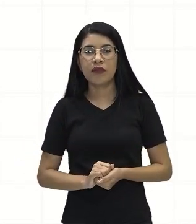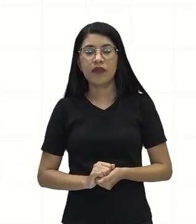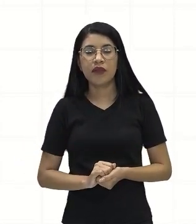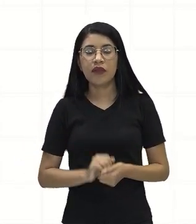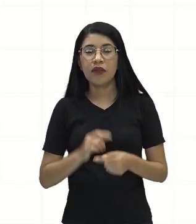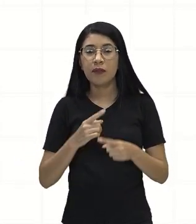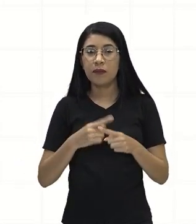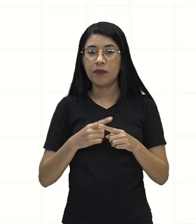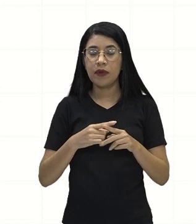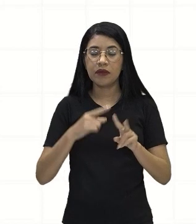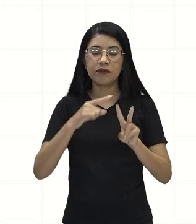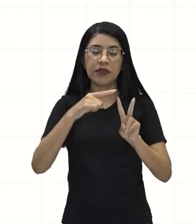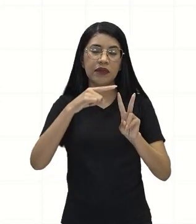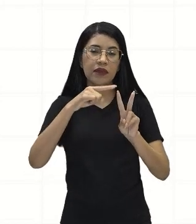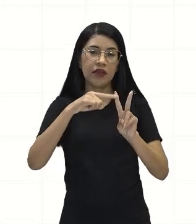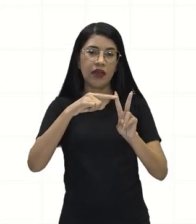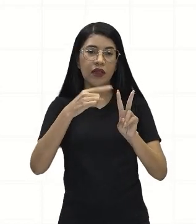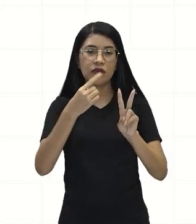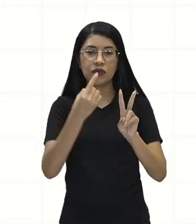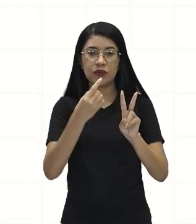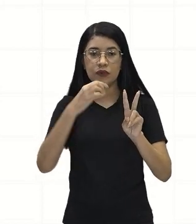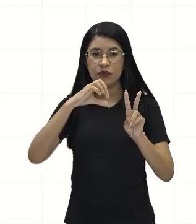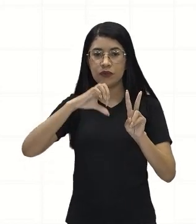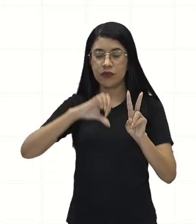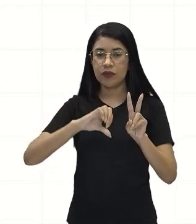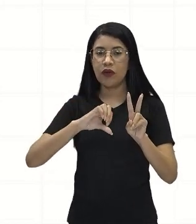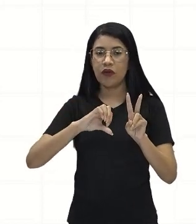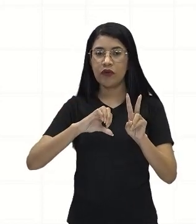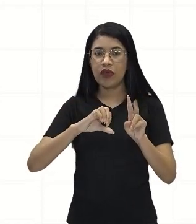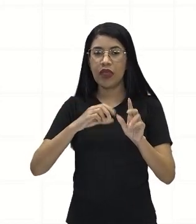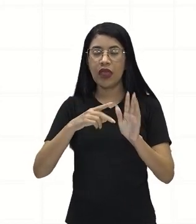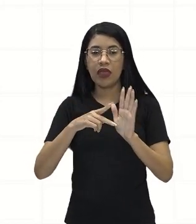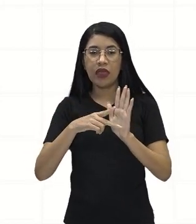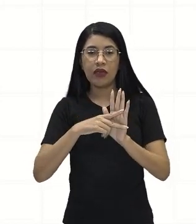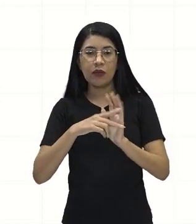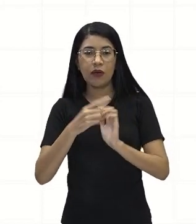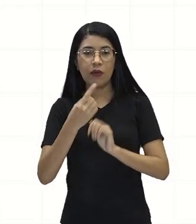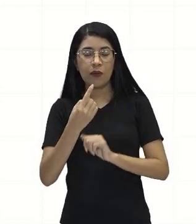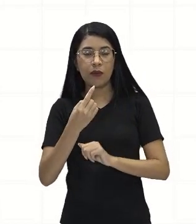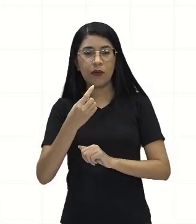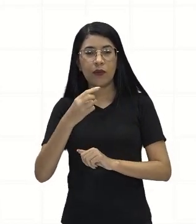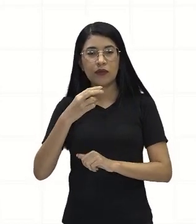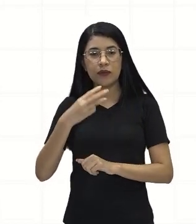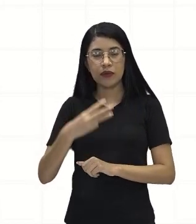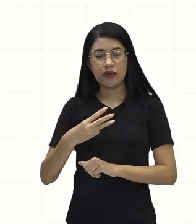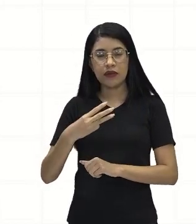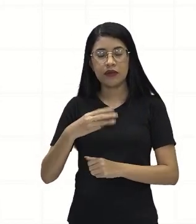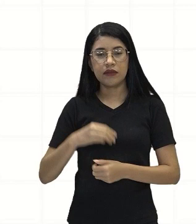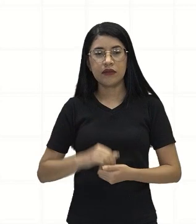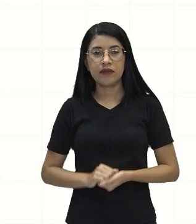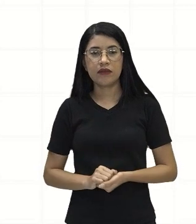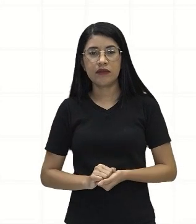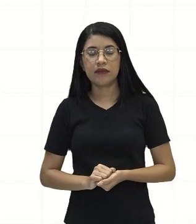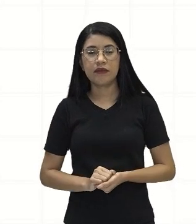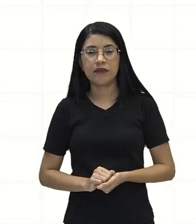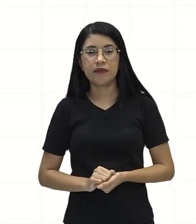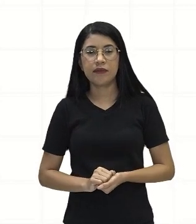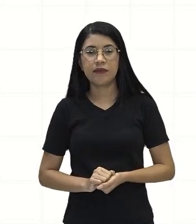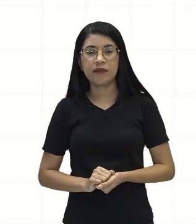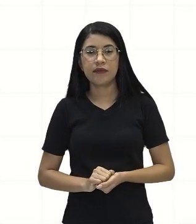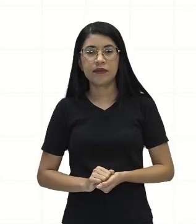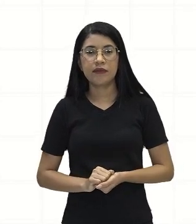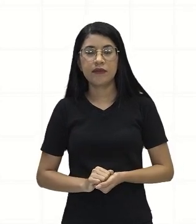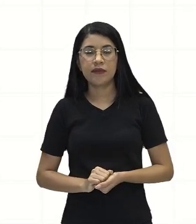de 1 sobre 9 ela é 1/3? Por que isso? Porque nós temos